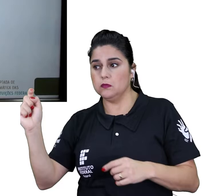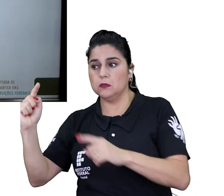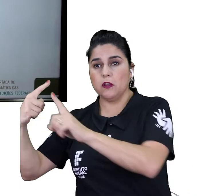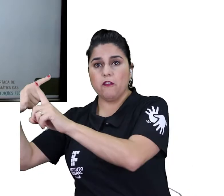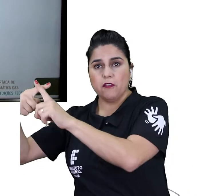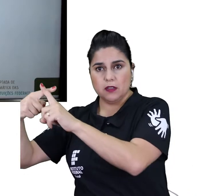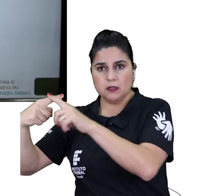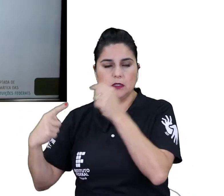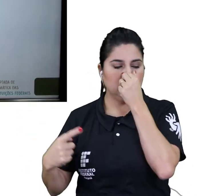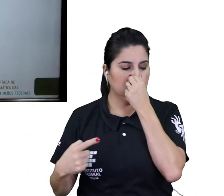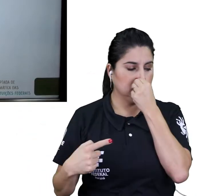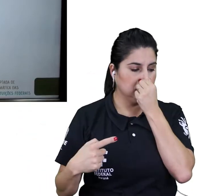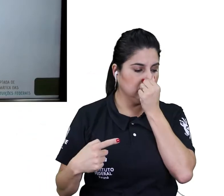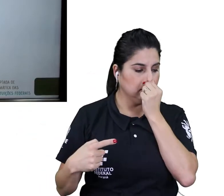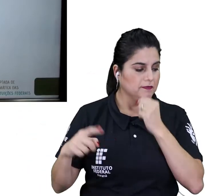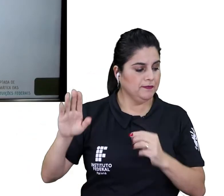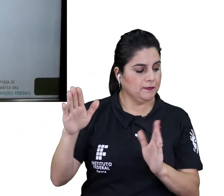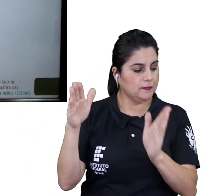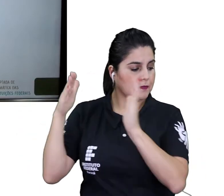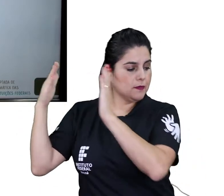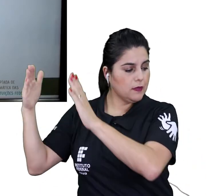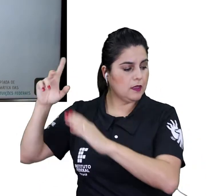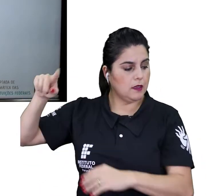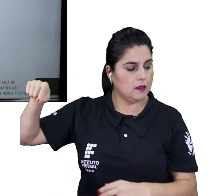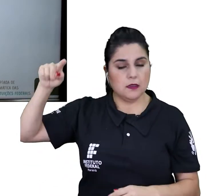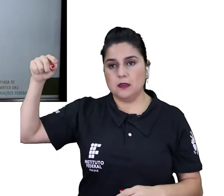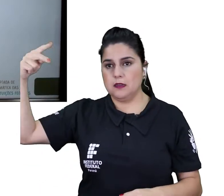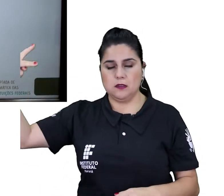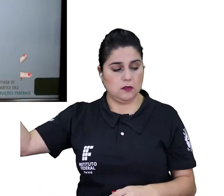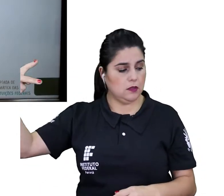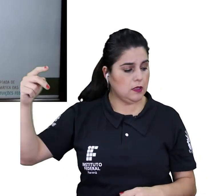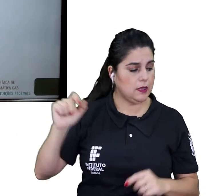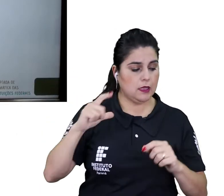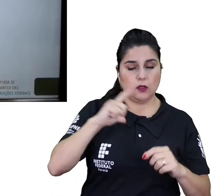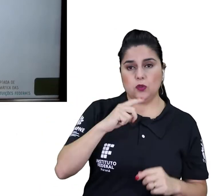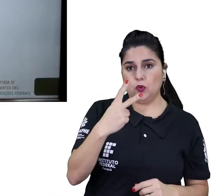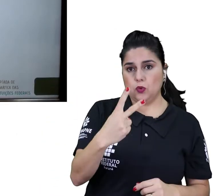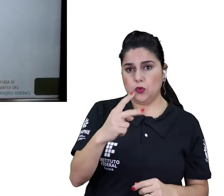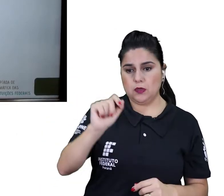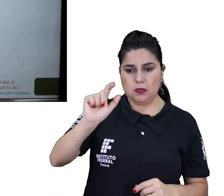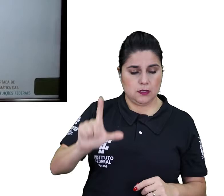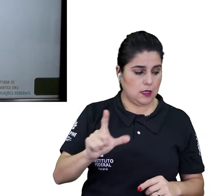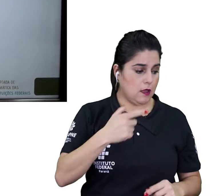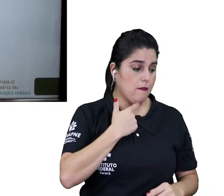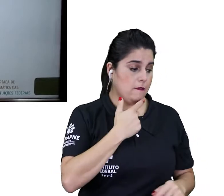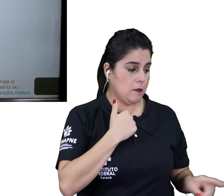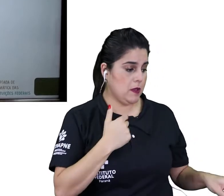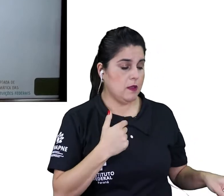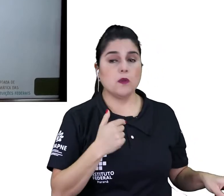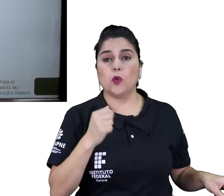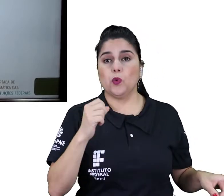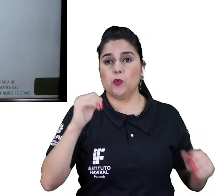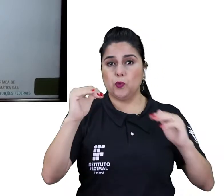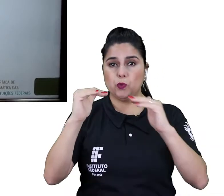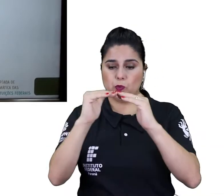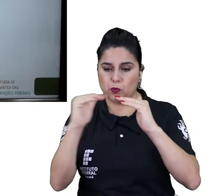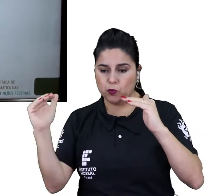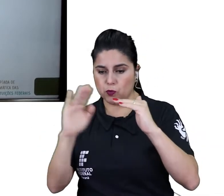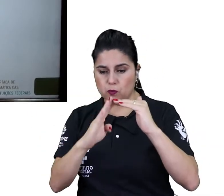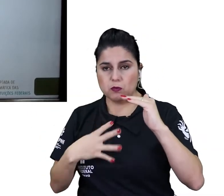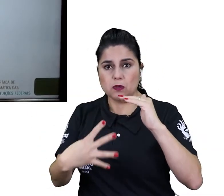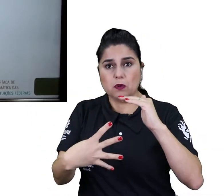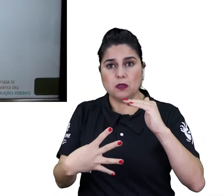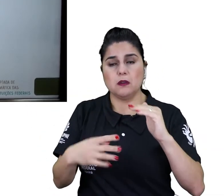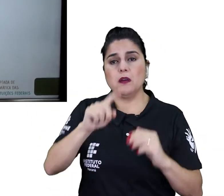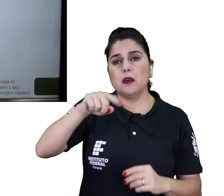de 2. E aí eu vou ter aqui 2L sobre 4, porque raiz de 2 vezes